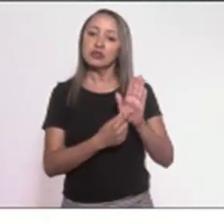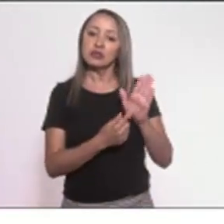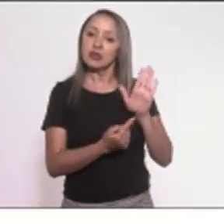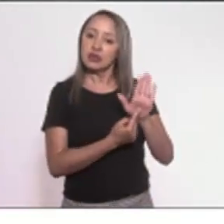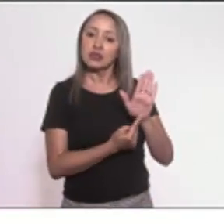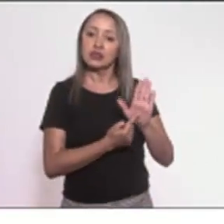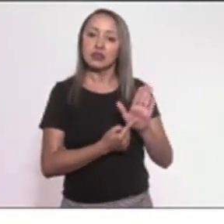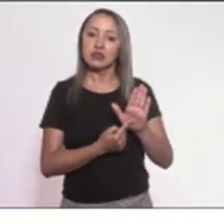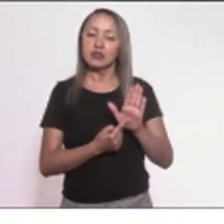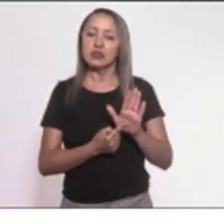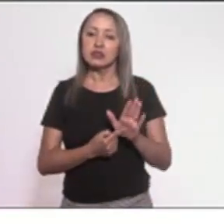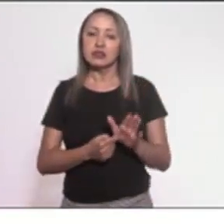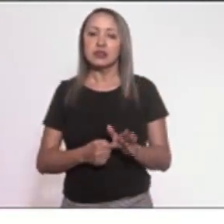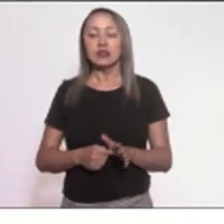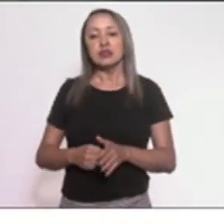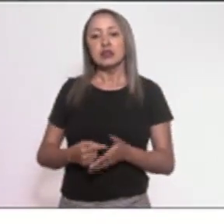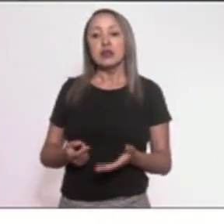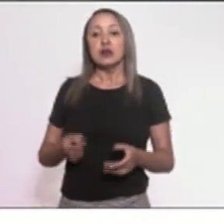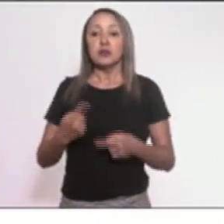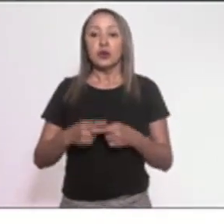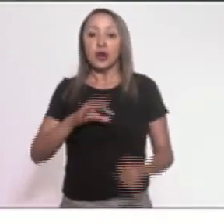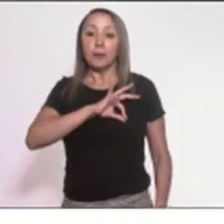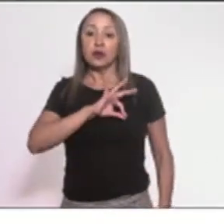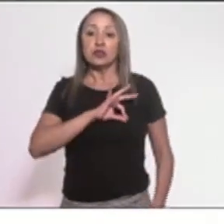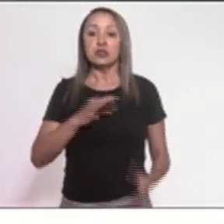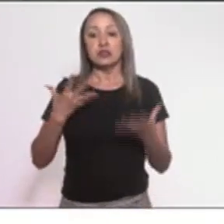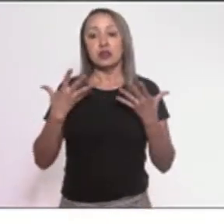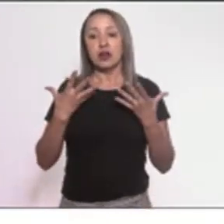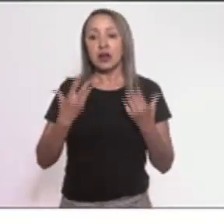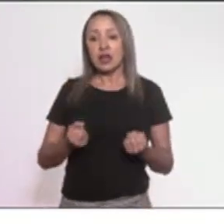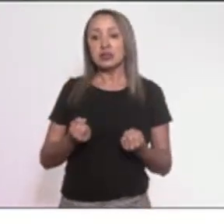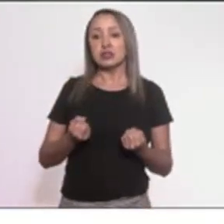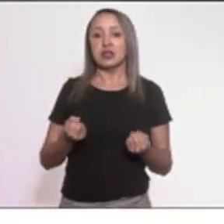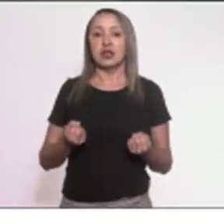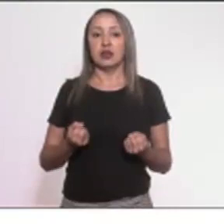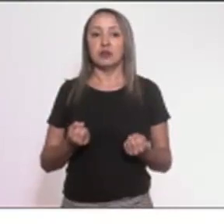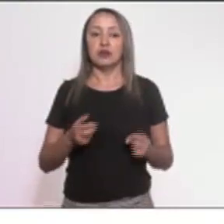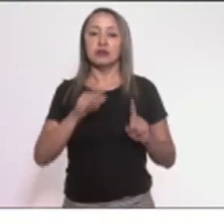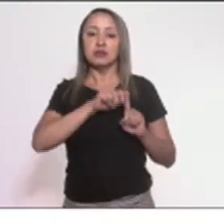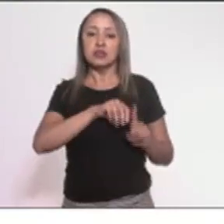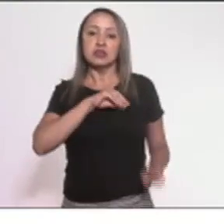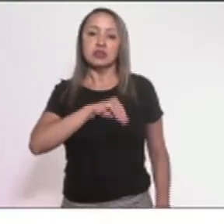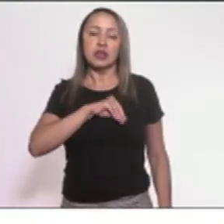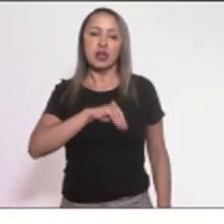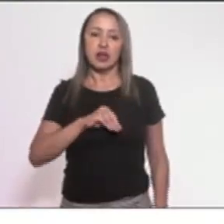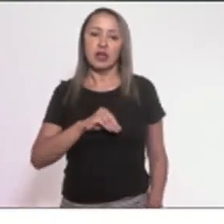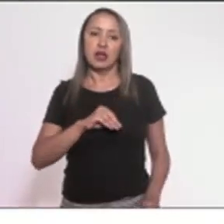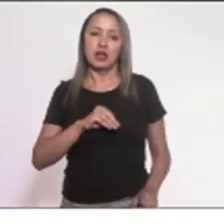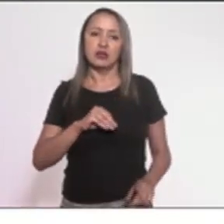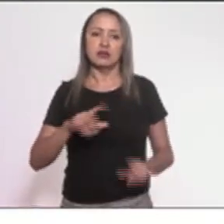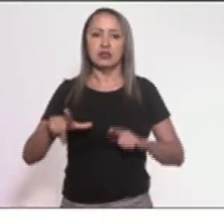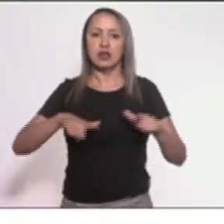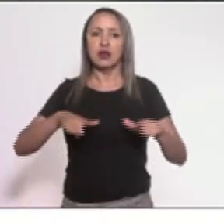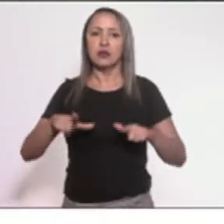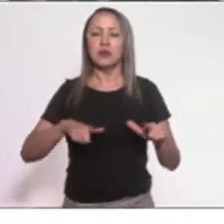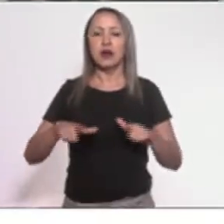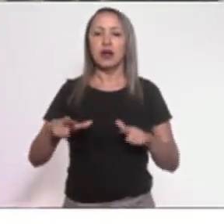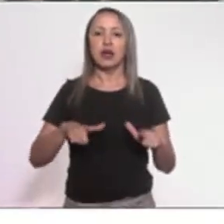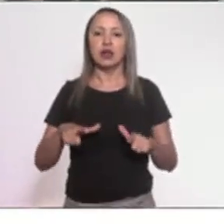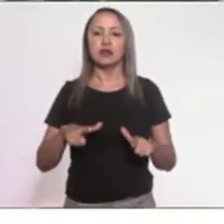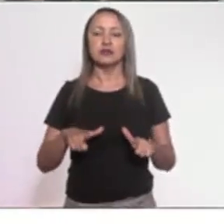proposta de ganhar, o policial ganhar. Porque, para mim, deputado ele estava fazendo as atividades. Ainda falei Instante, aqui favor, assim,